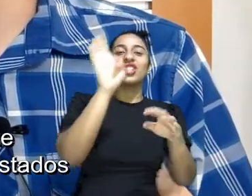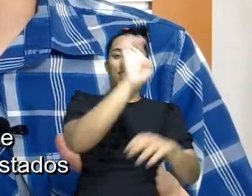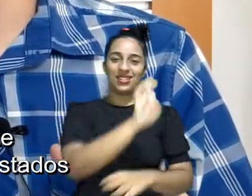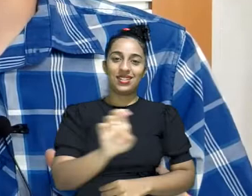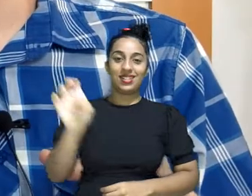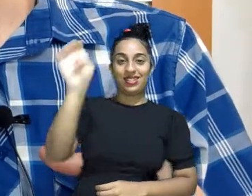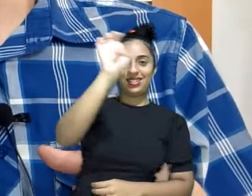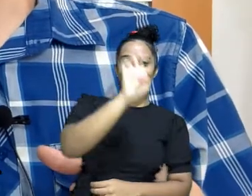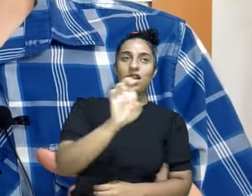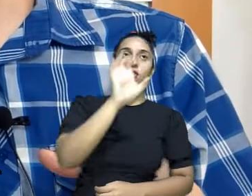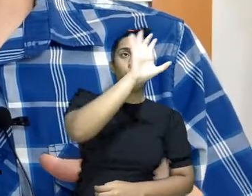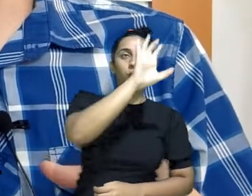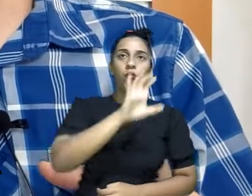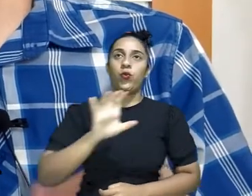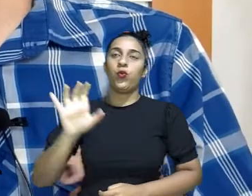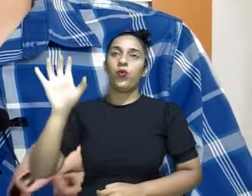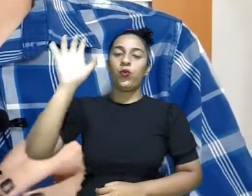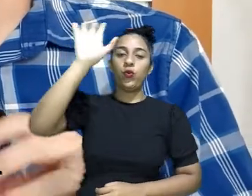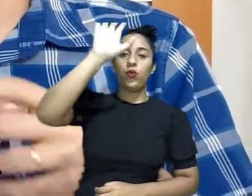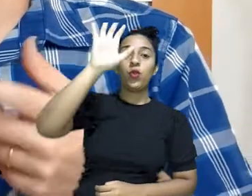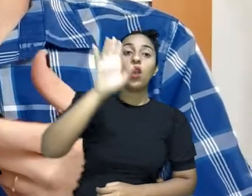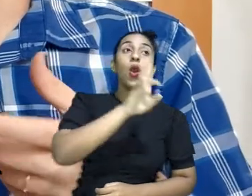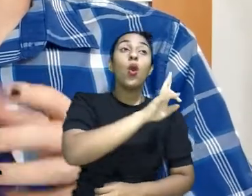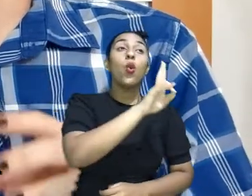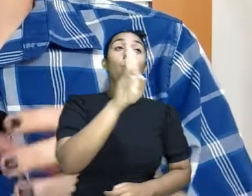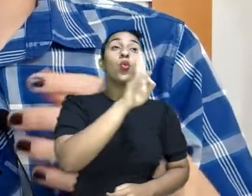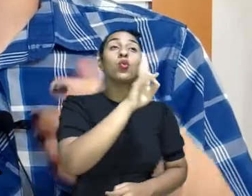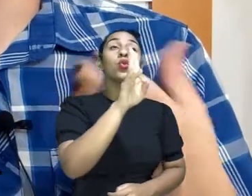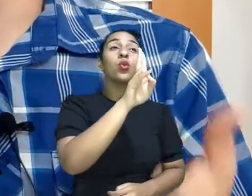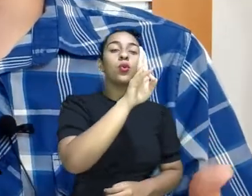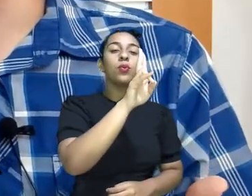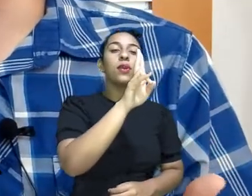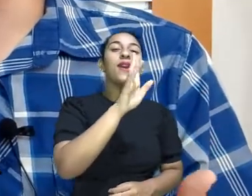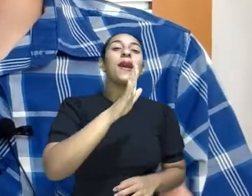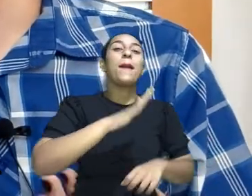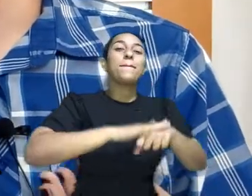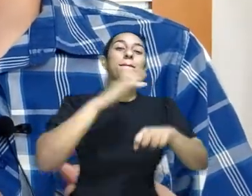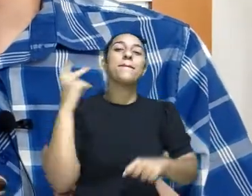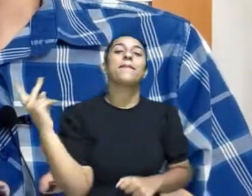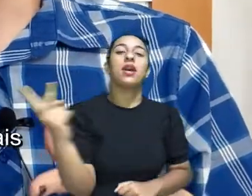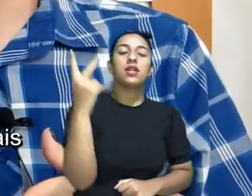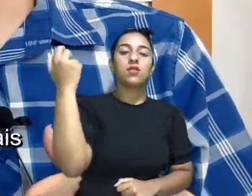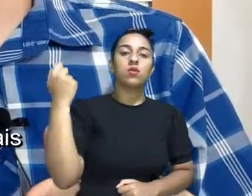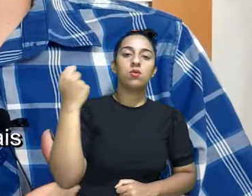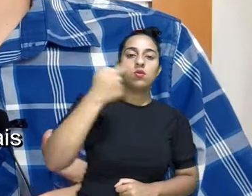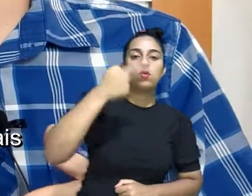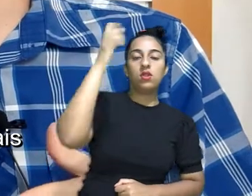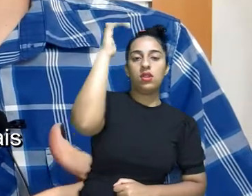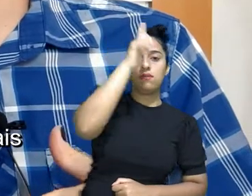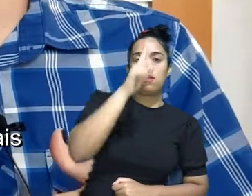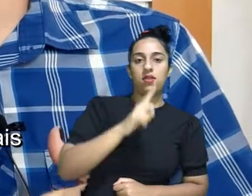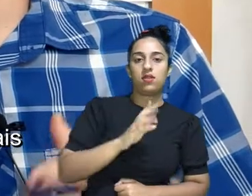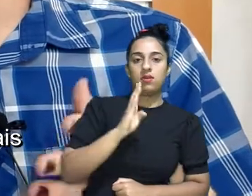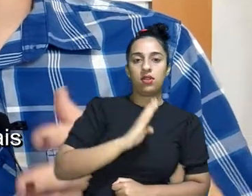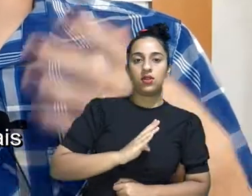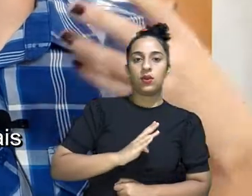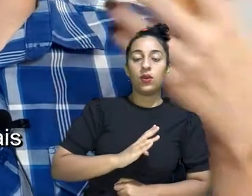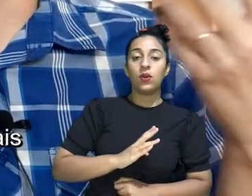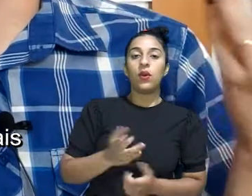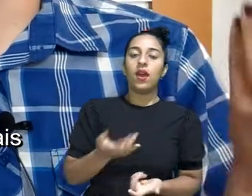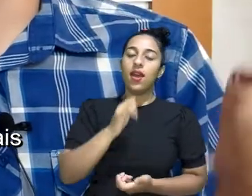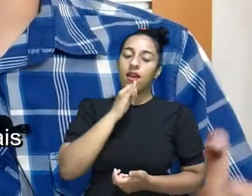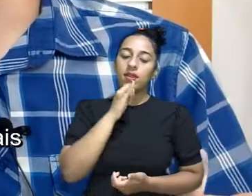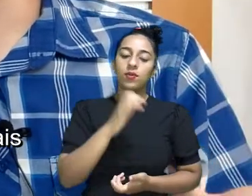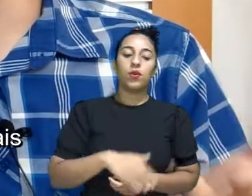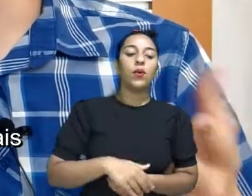nós chamamos de estados o nome da província valia mais do que nome brasileiro Então você maranhense